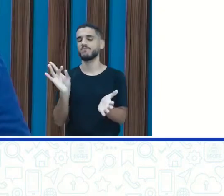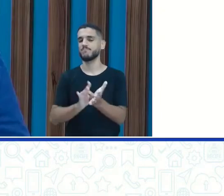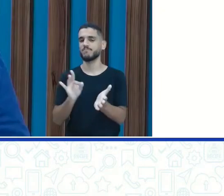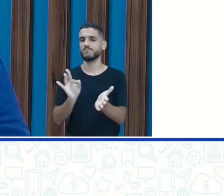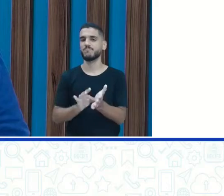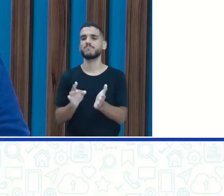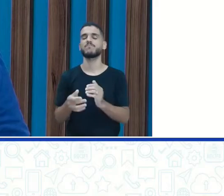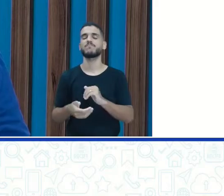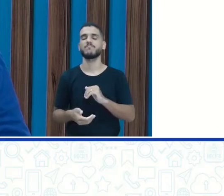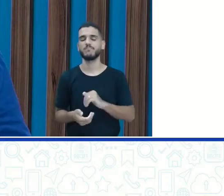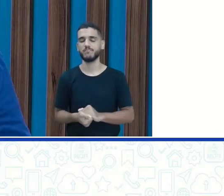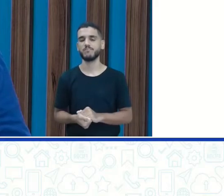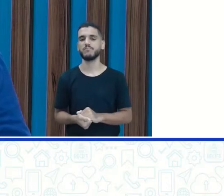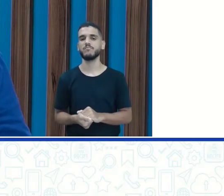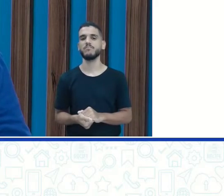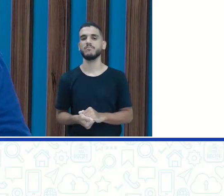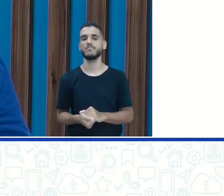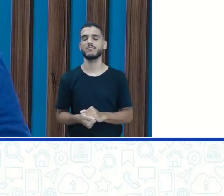para que